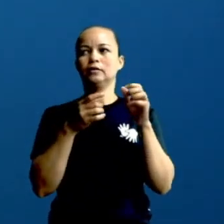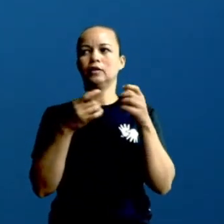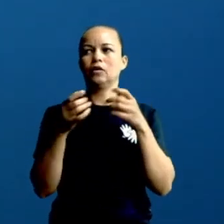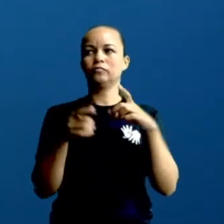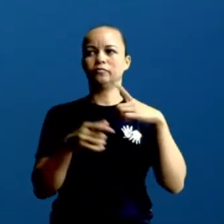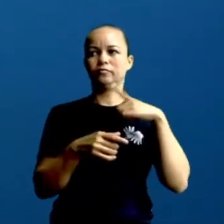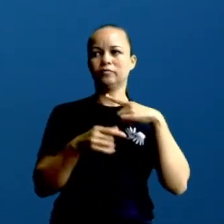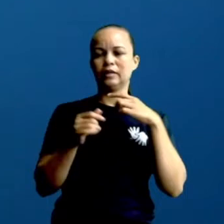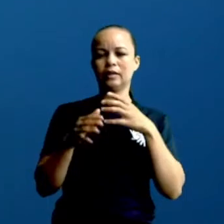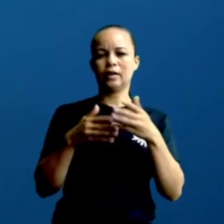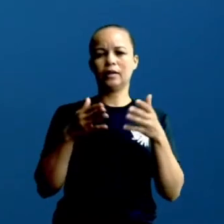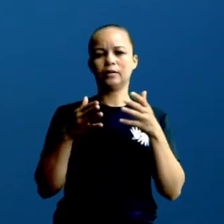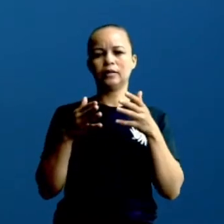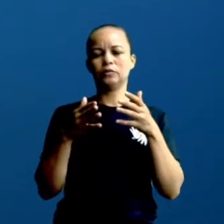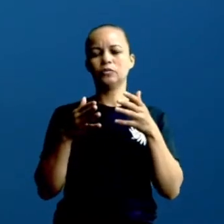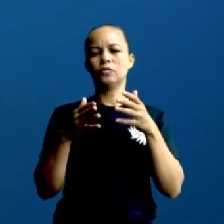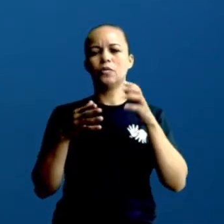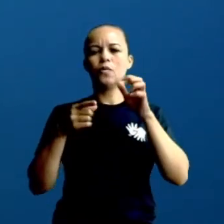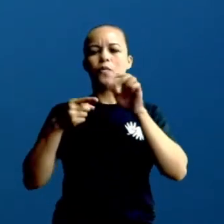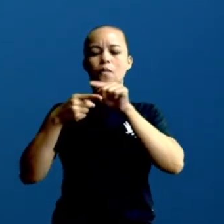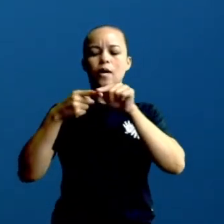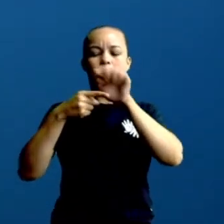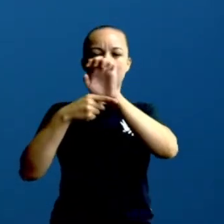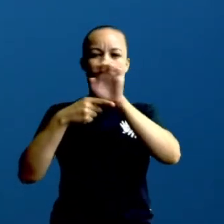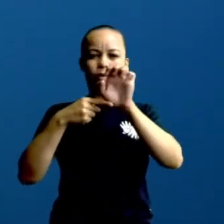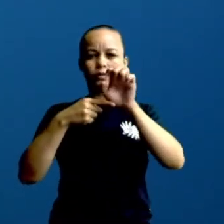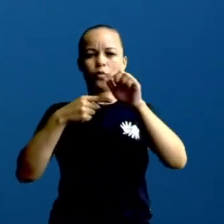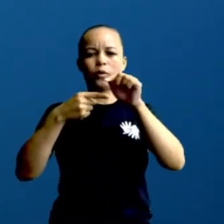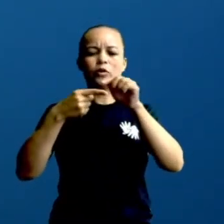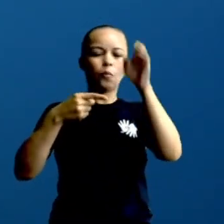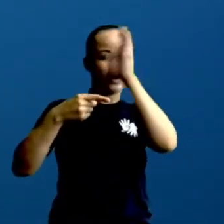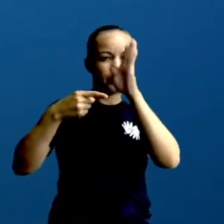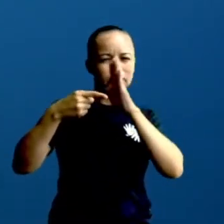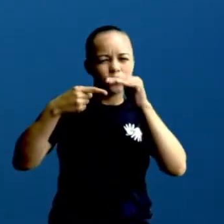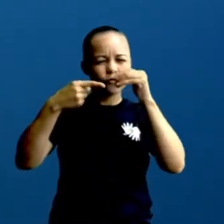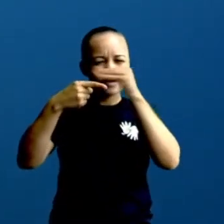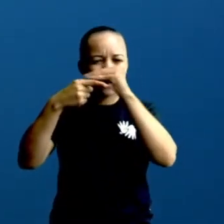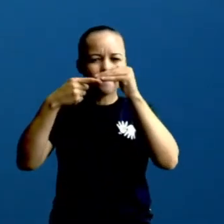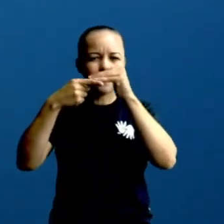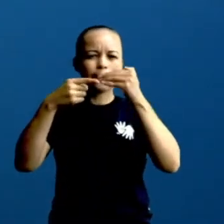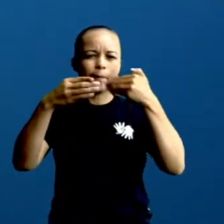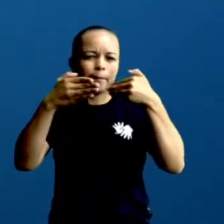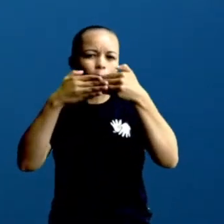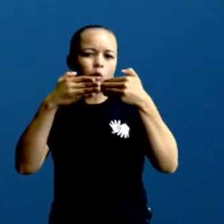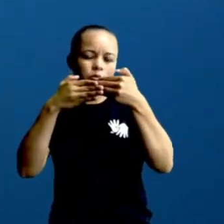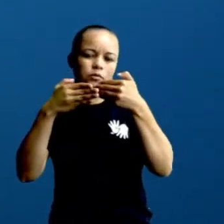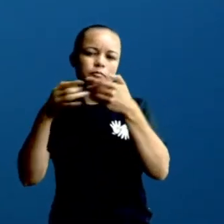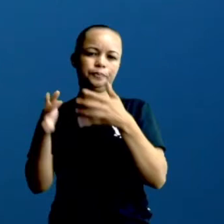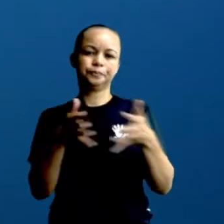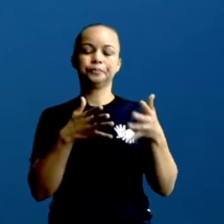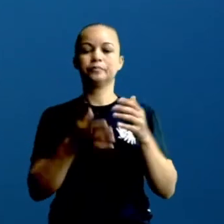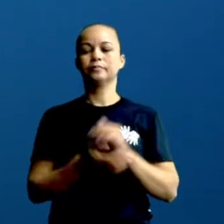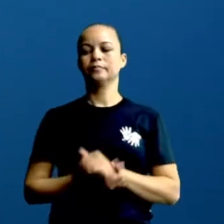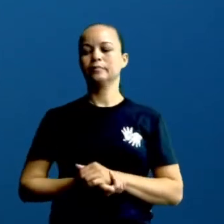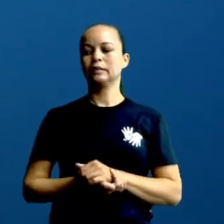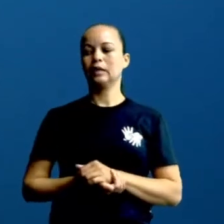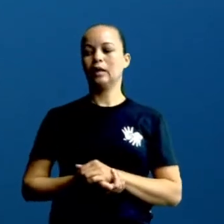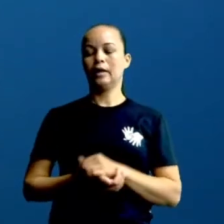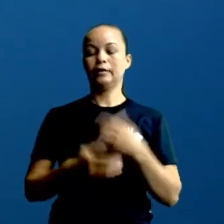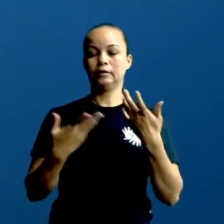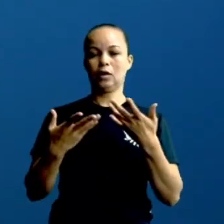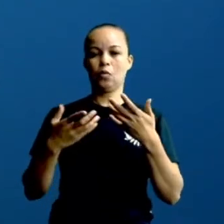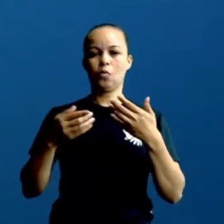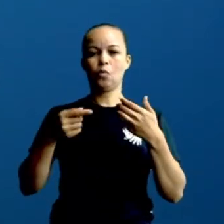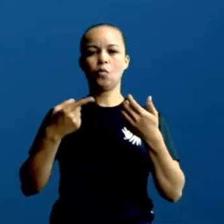linha do Equador e a linha do Trópico de Capricórnio. Ó, os países que estão entre as linhas do Trópico